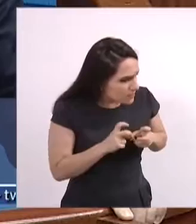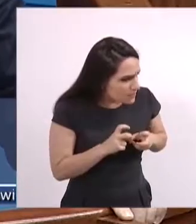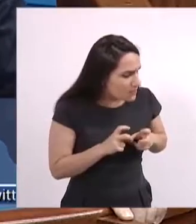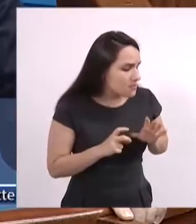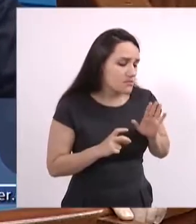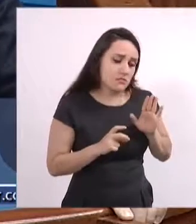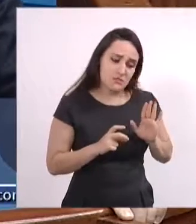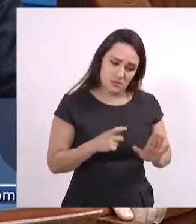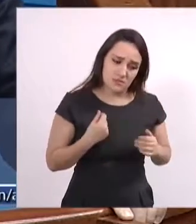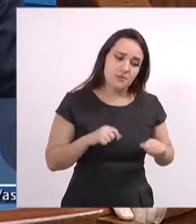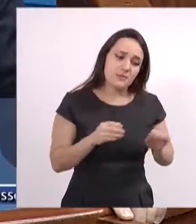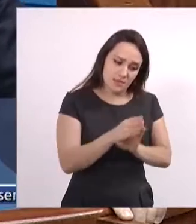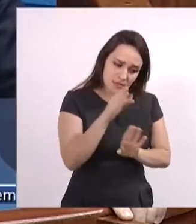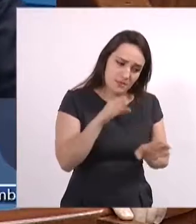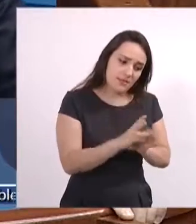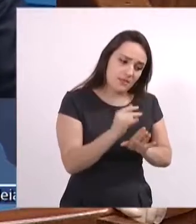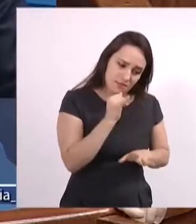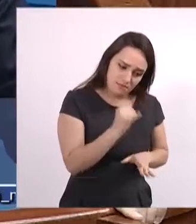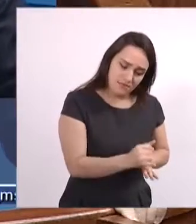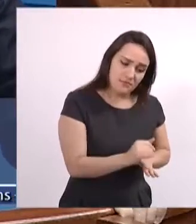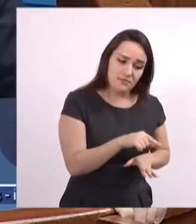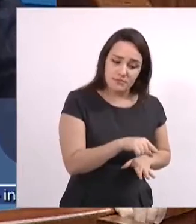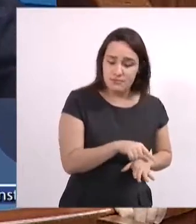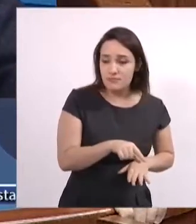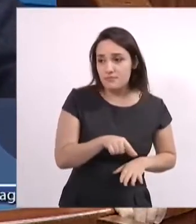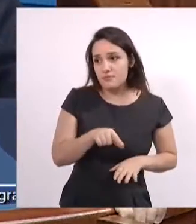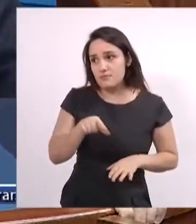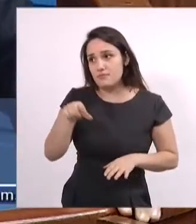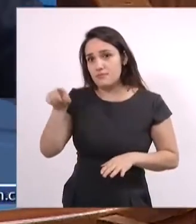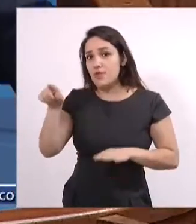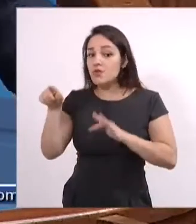com certeza, ela é